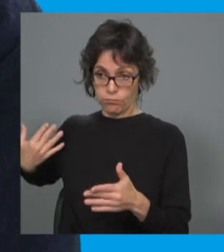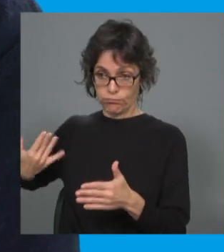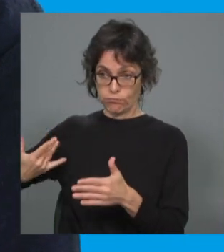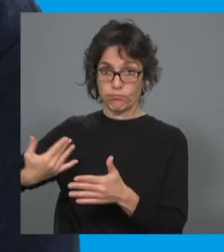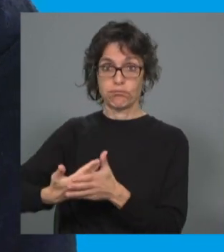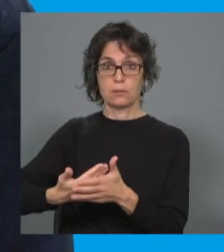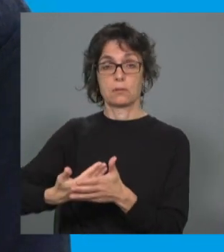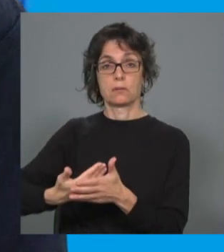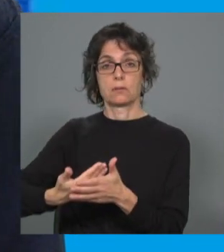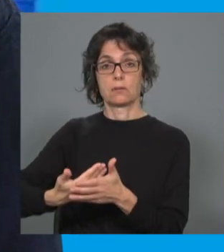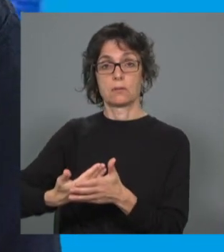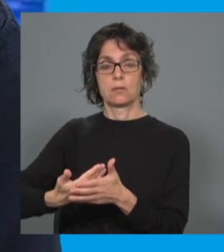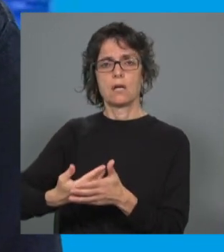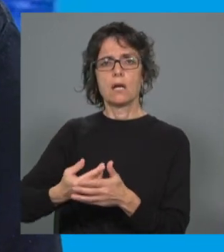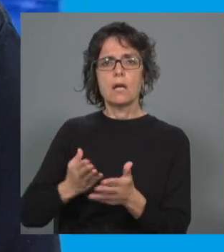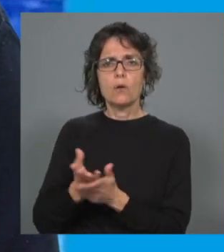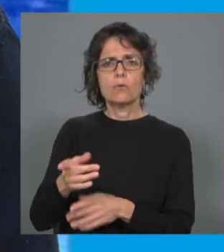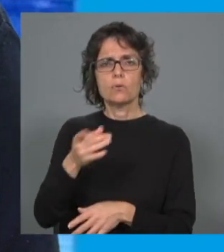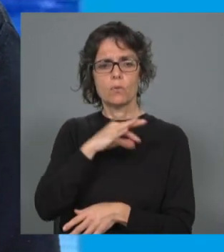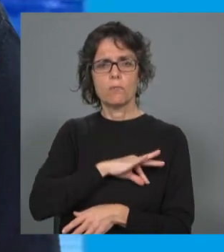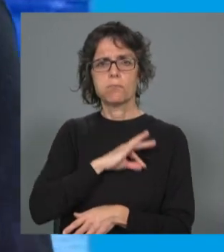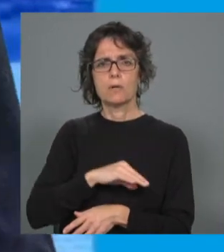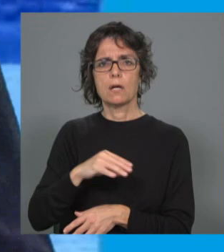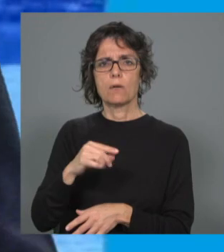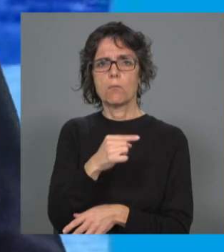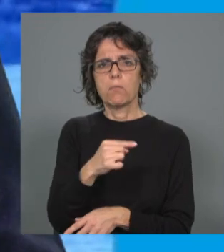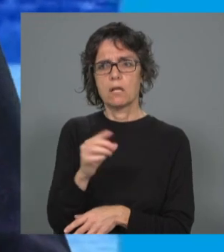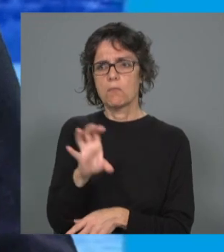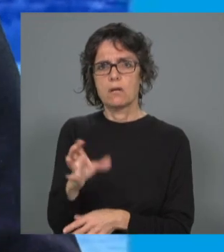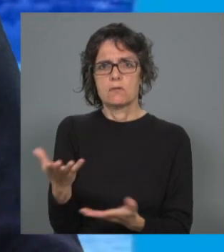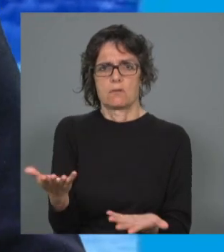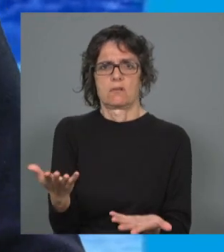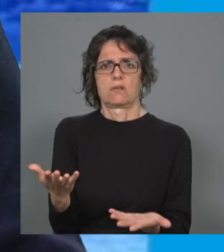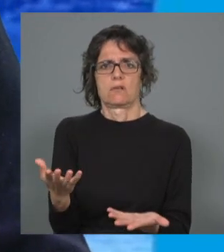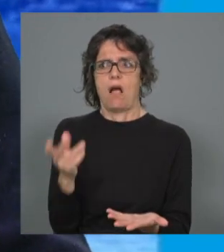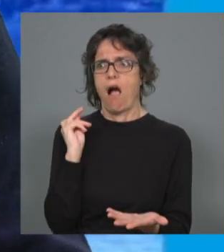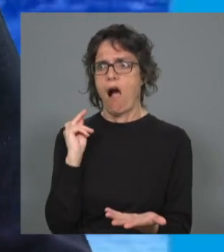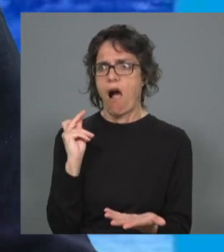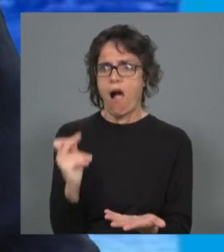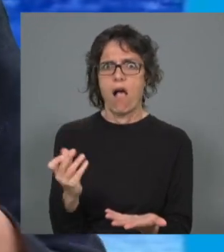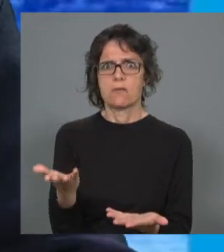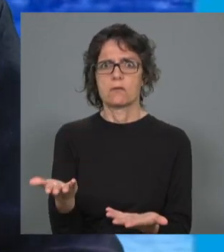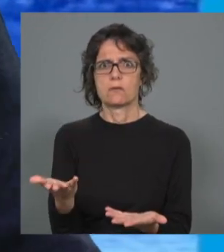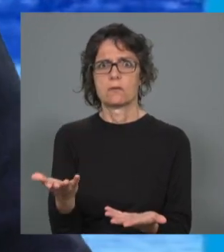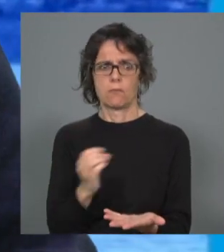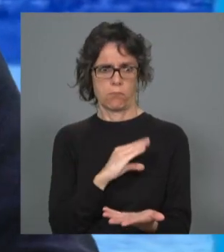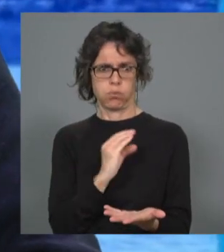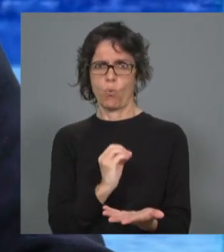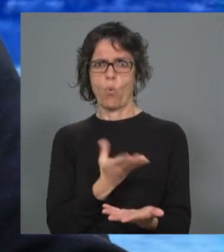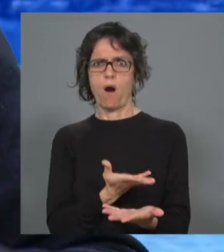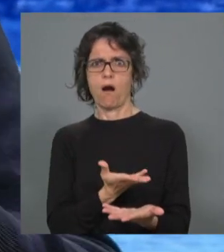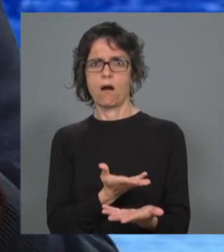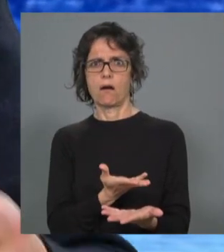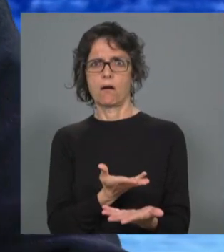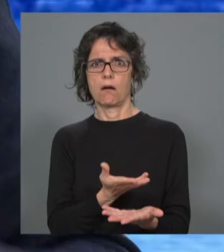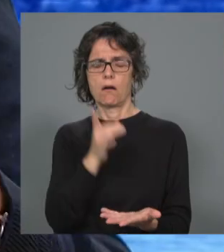confecção, e sempre ganhou o salário mínimo nacional. Não se compreende. Digamos, uma operária